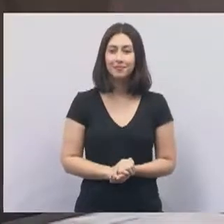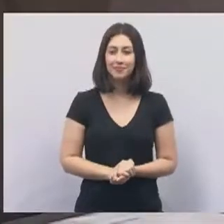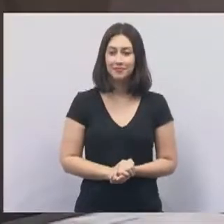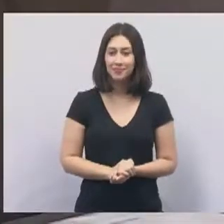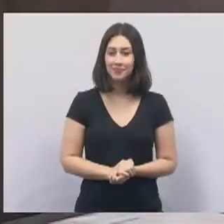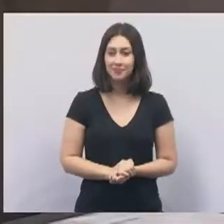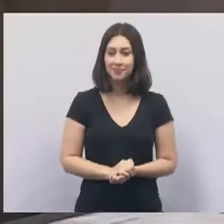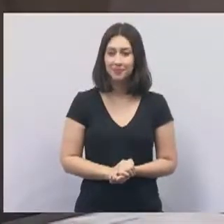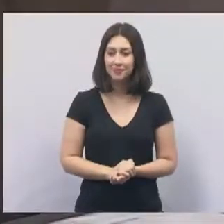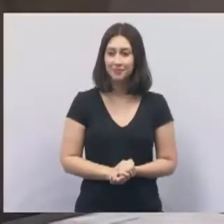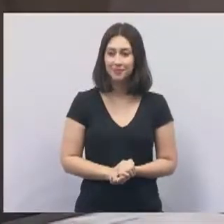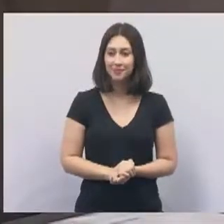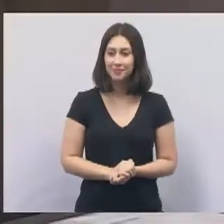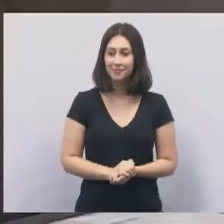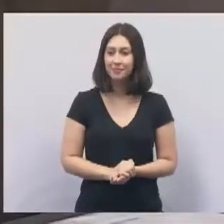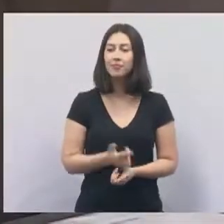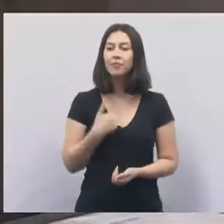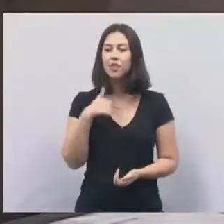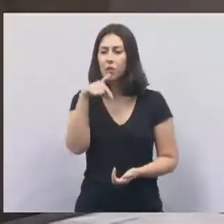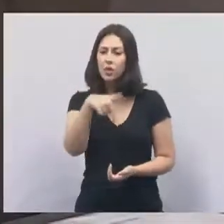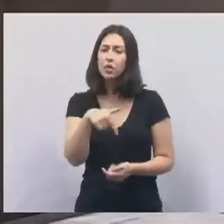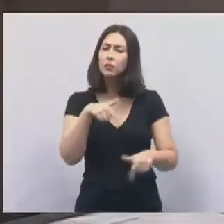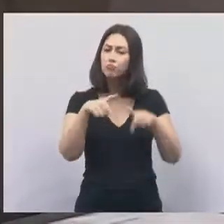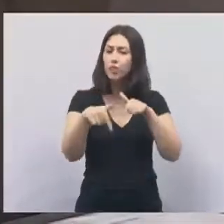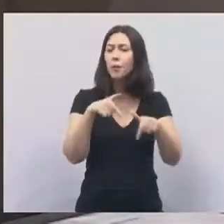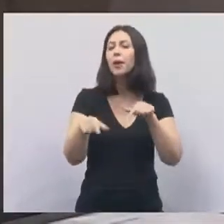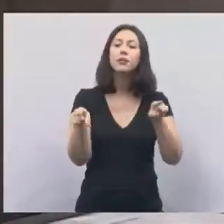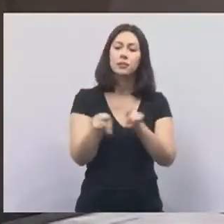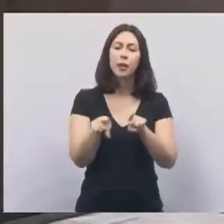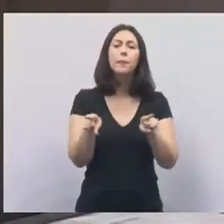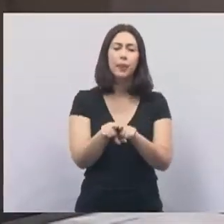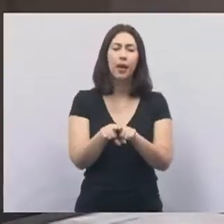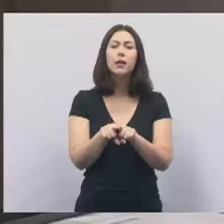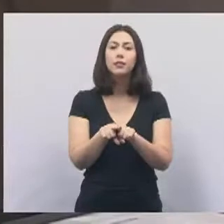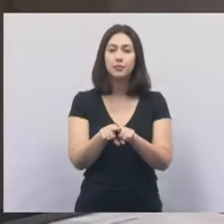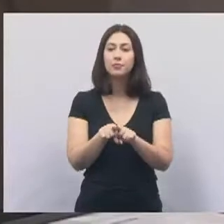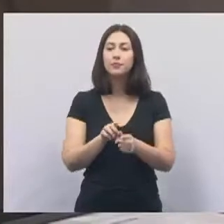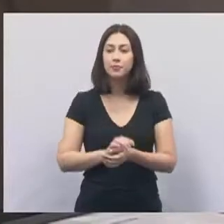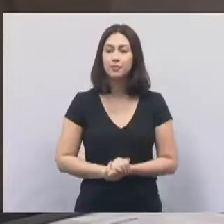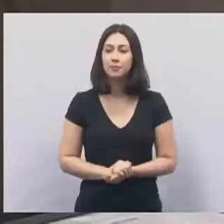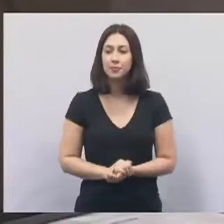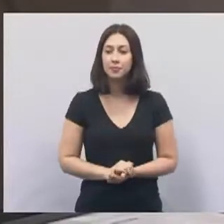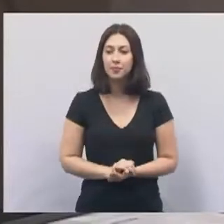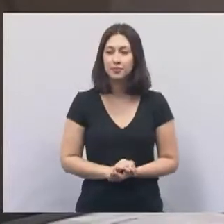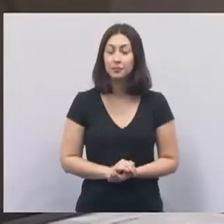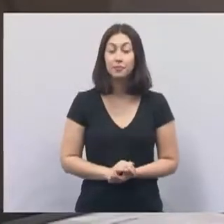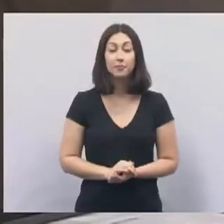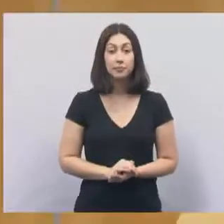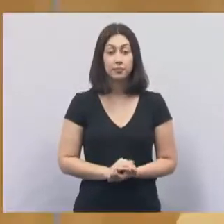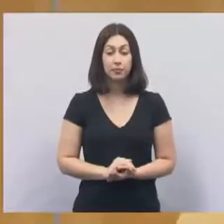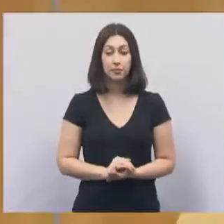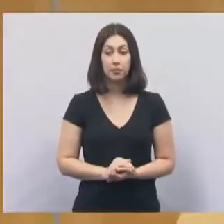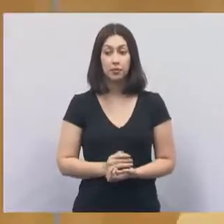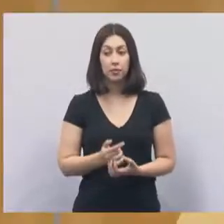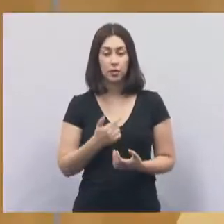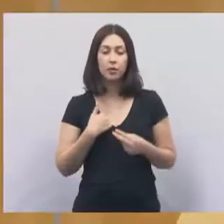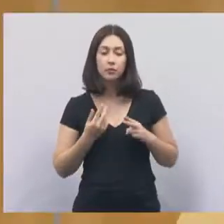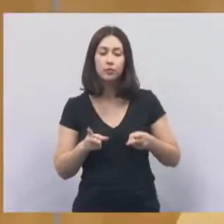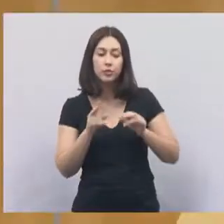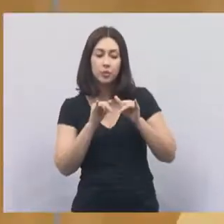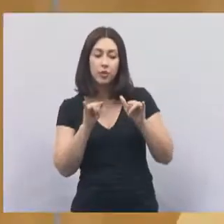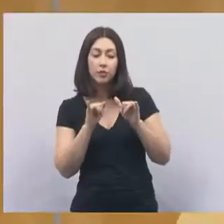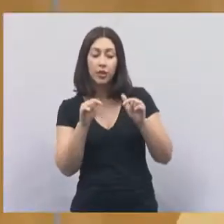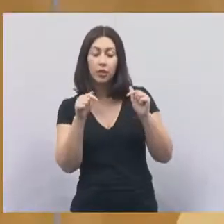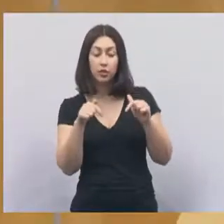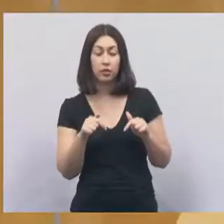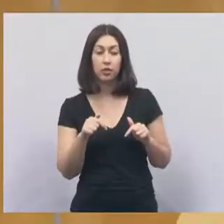Com certeza eu tô parando de vir até aqui e fazer esse trabalho também no final do ano mas assim eu sempre falo aqui que